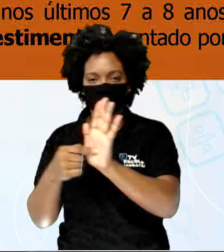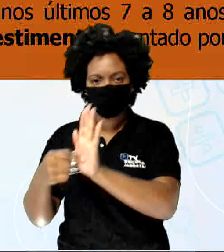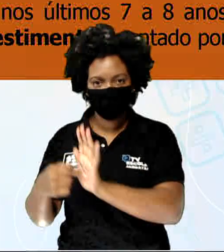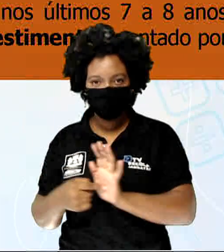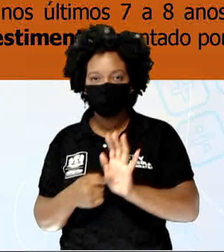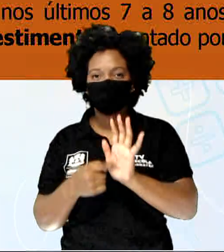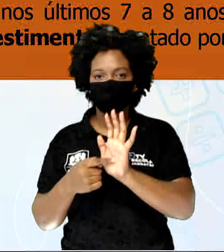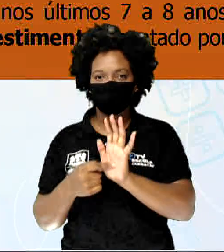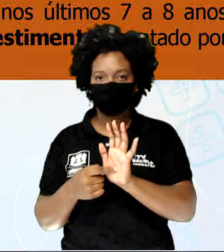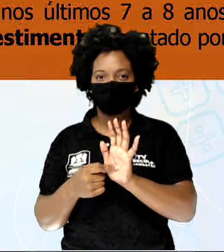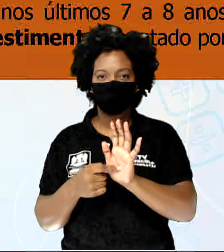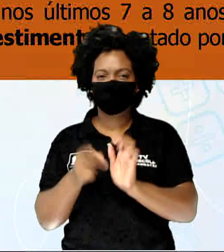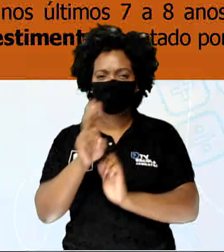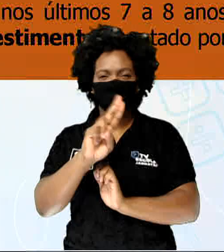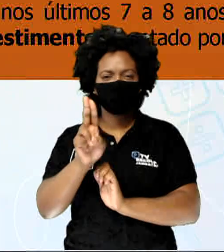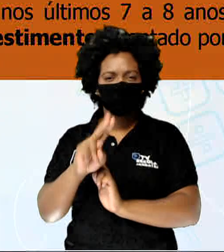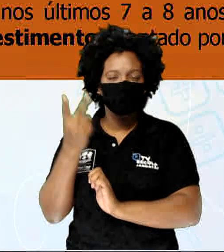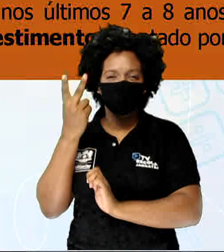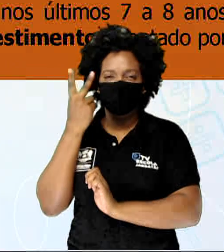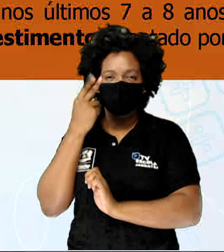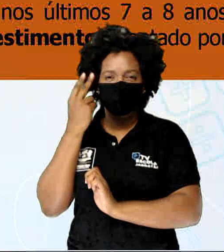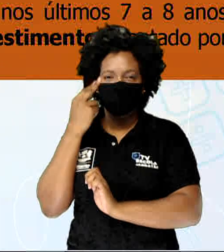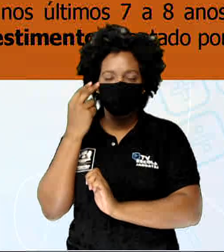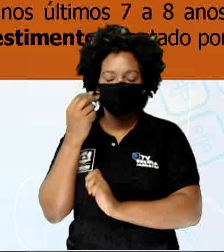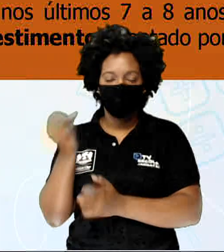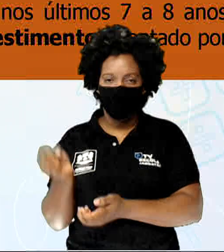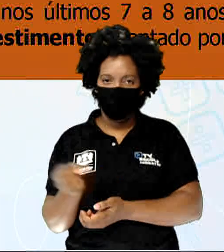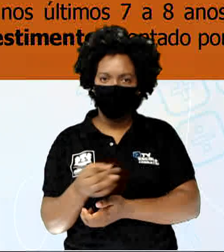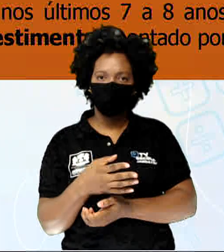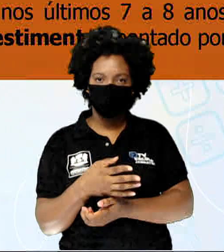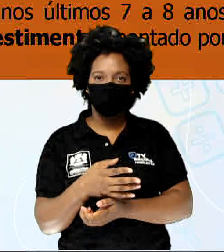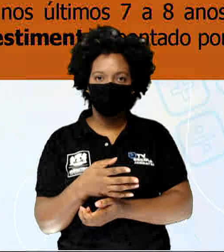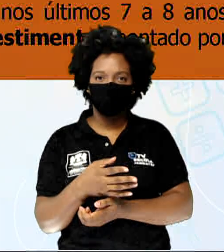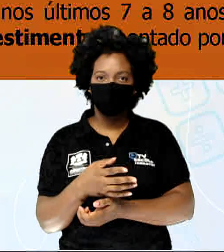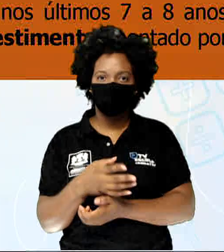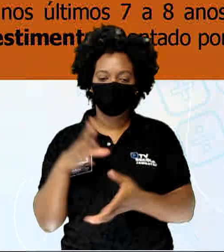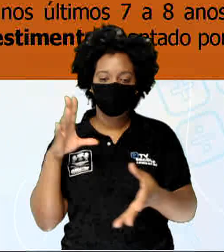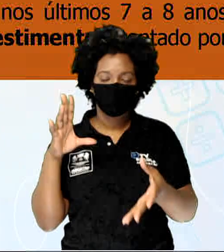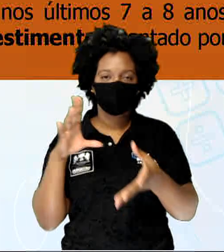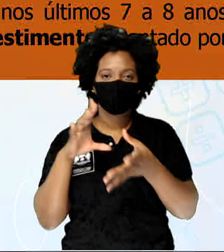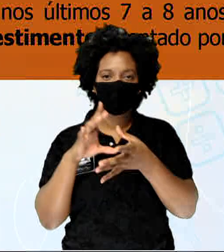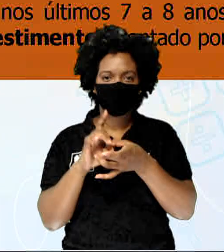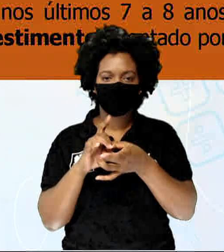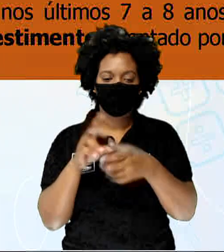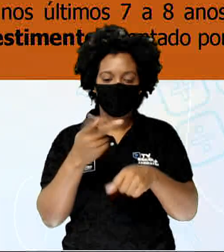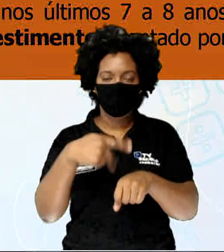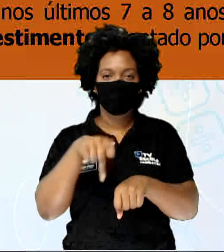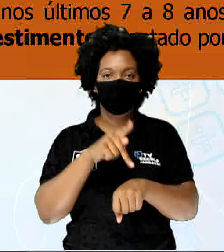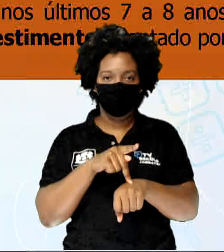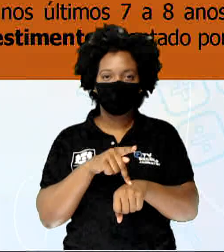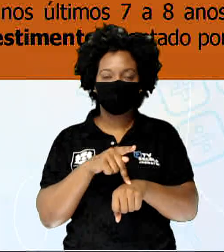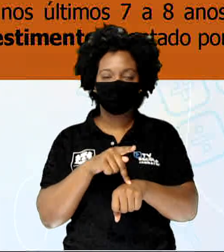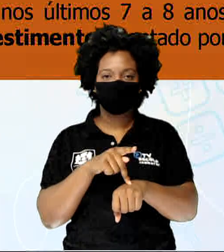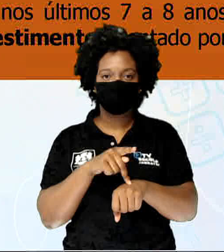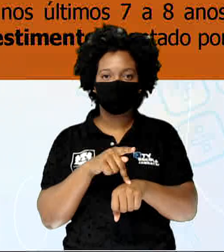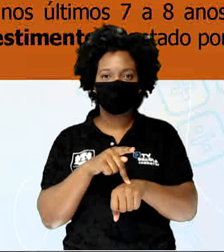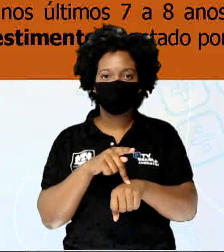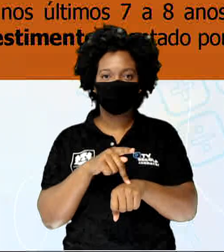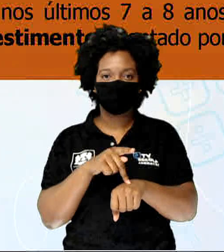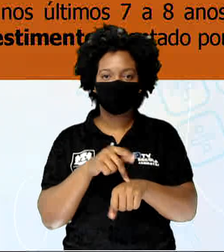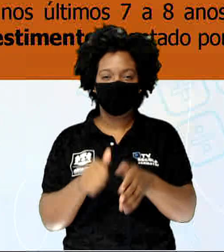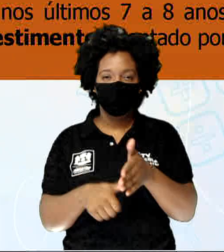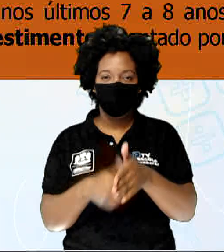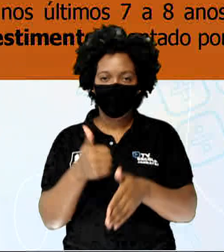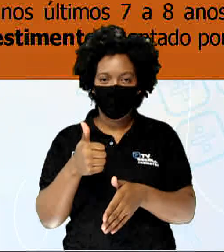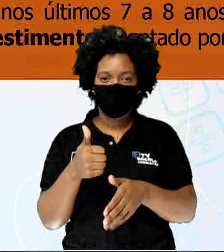mostrando termos usuais mais recentes a respeito desses países. Então, o termo